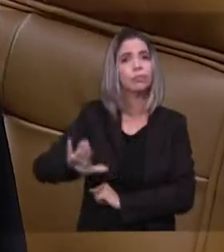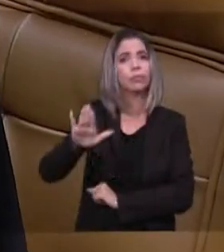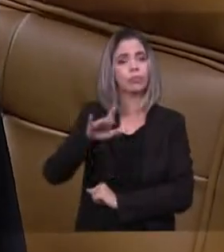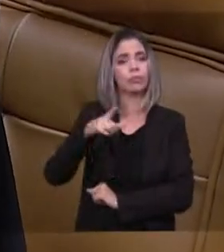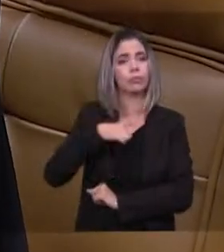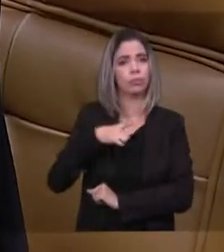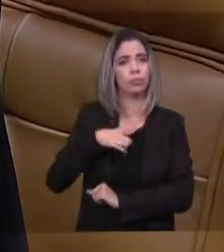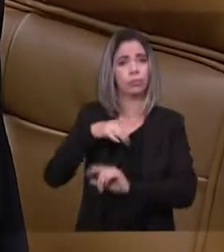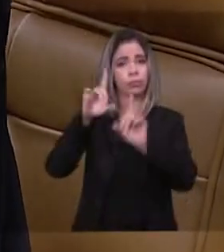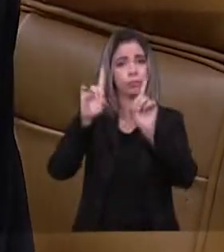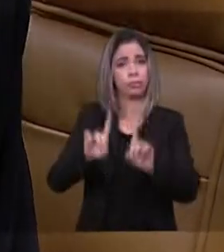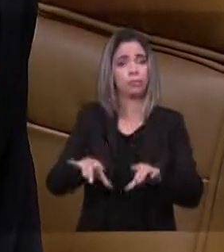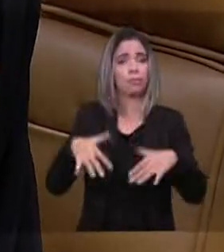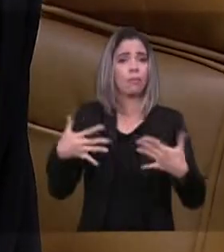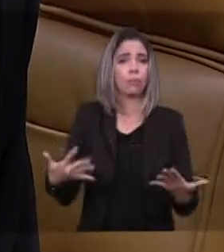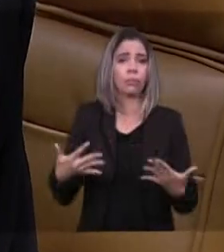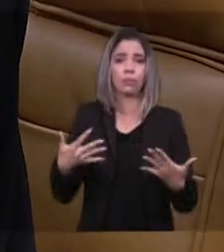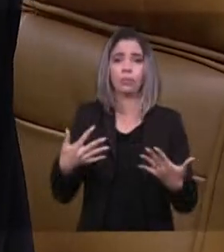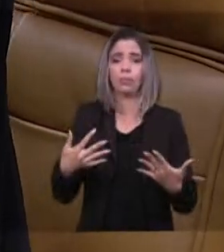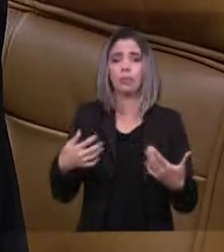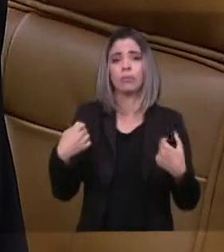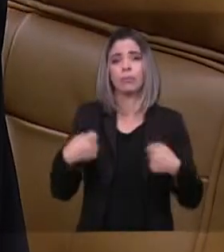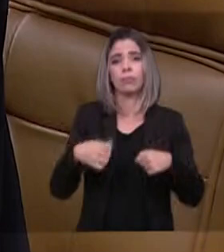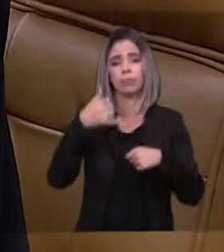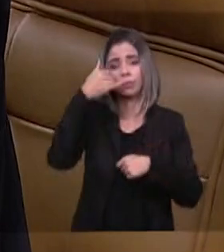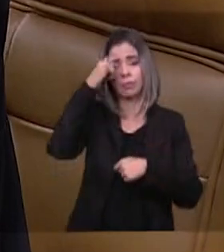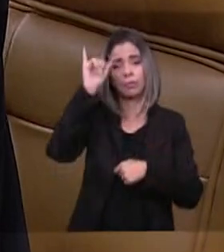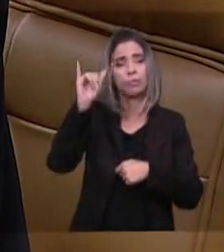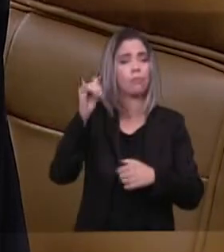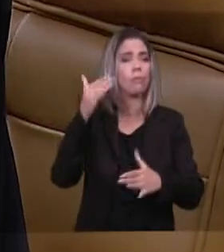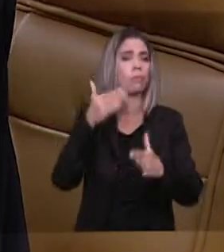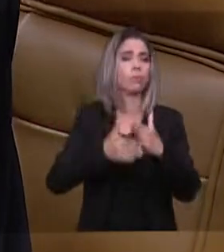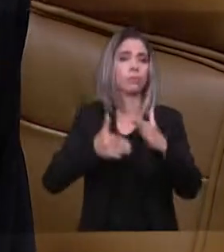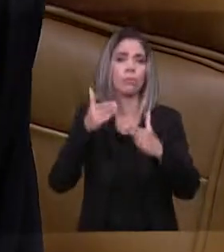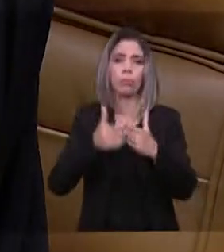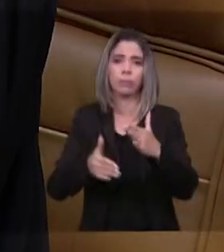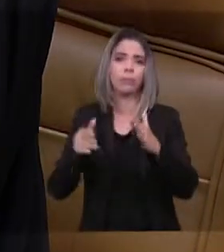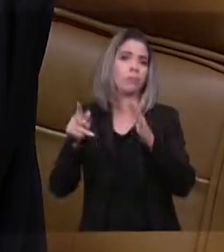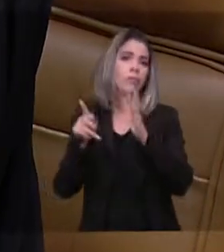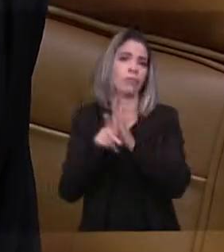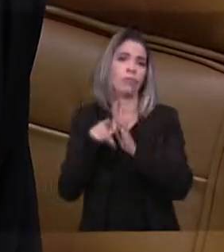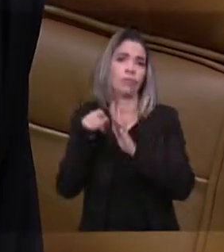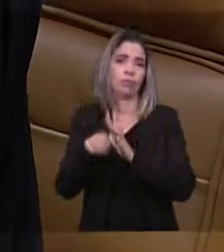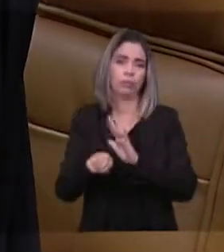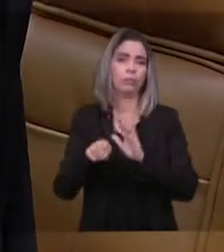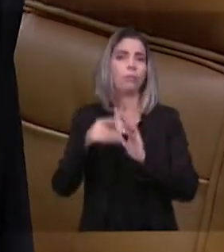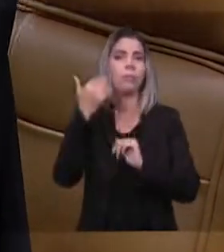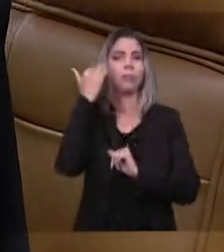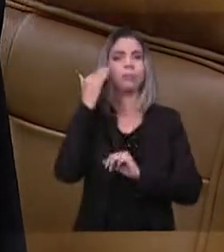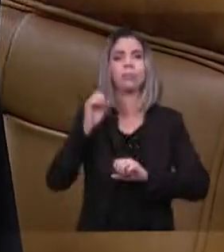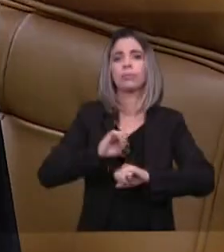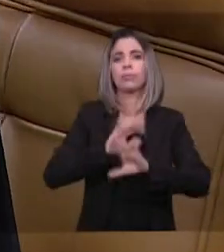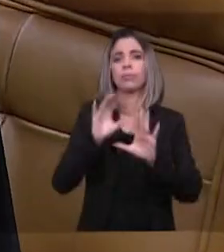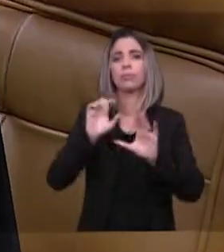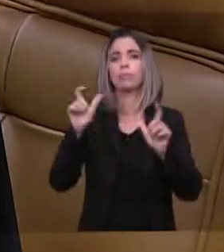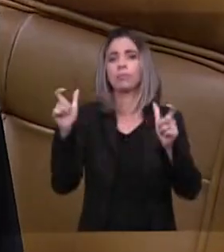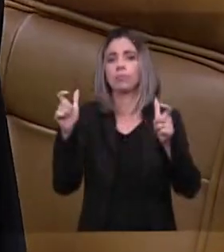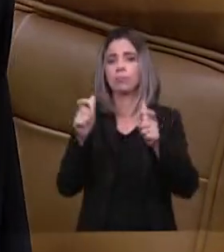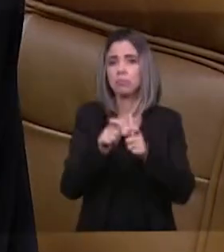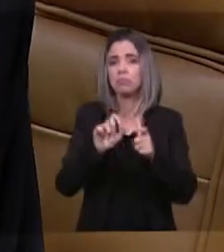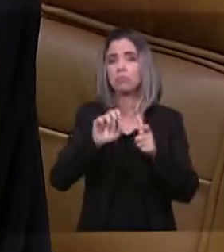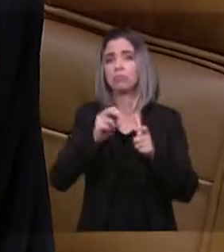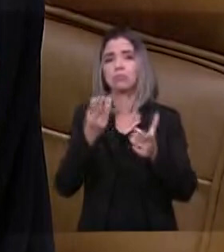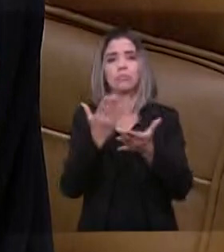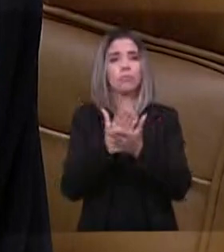evitar, portanto, qualquer interpretação restritiva tendente a esvaziar ou eliminar ou reduzir o